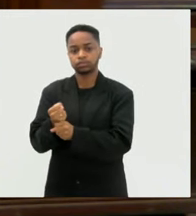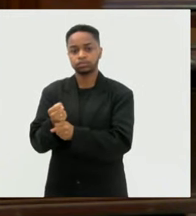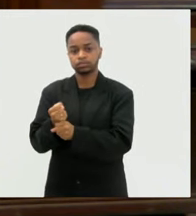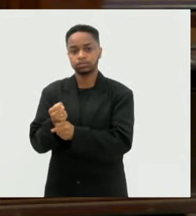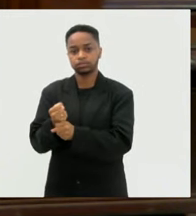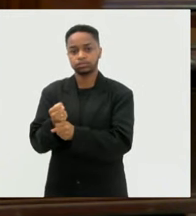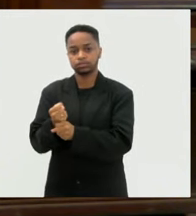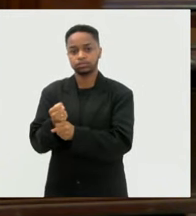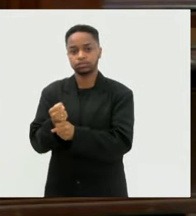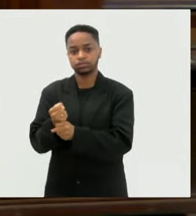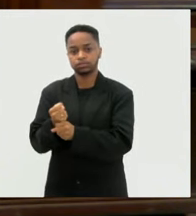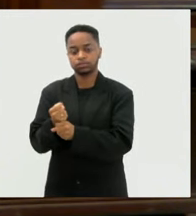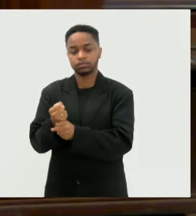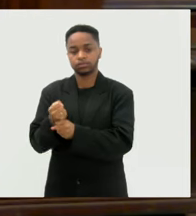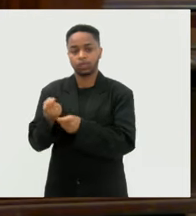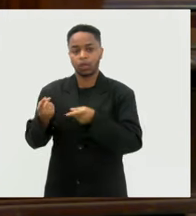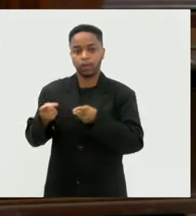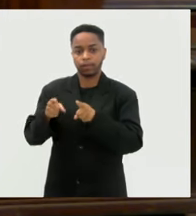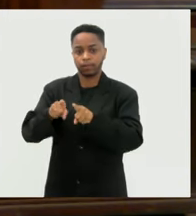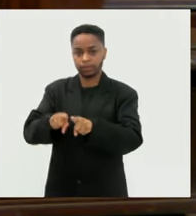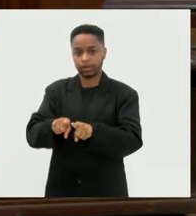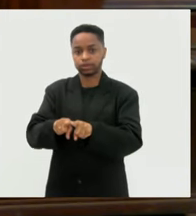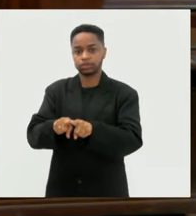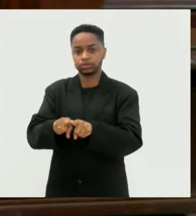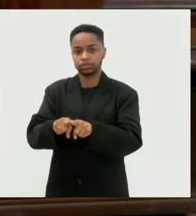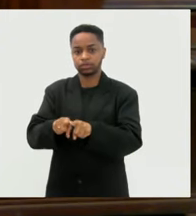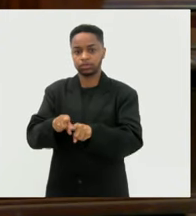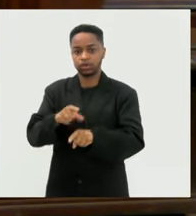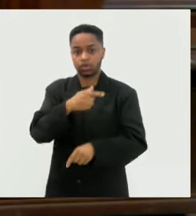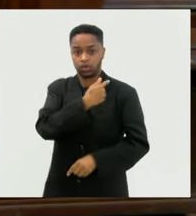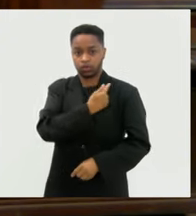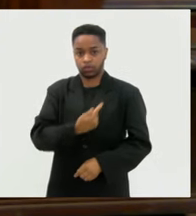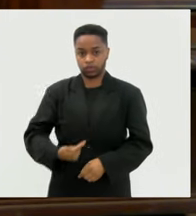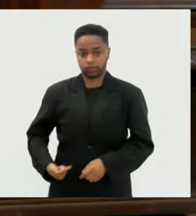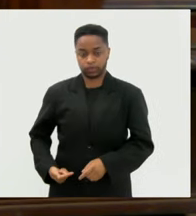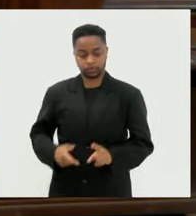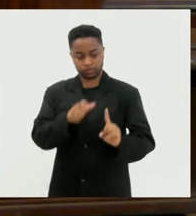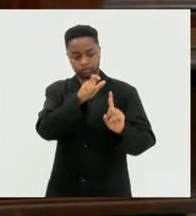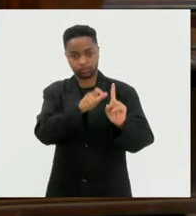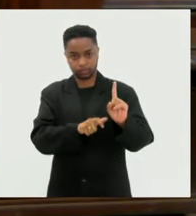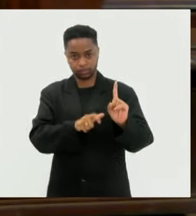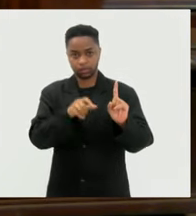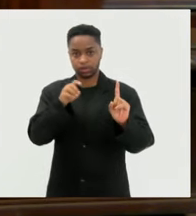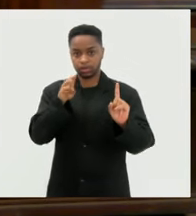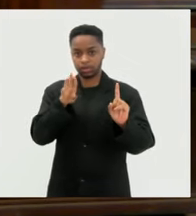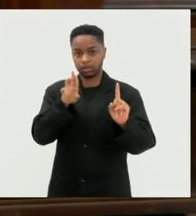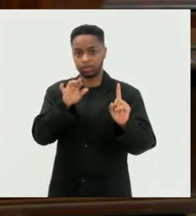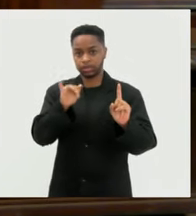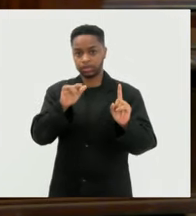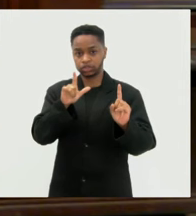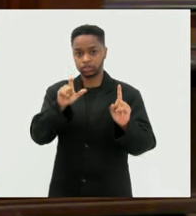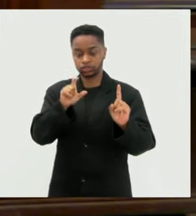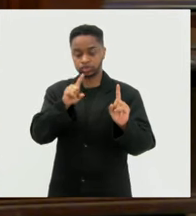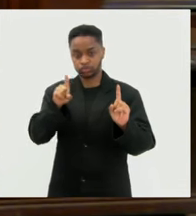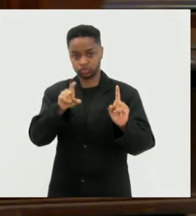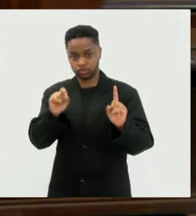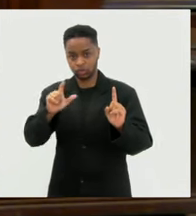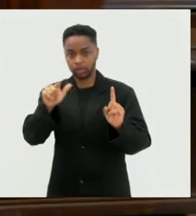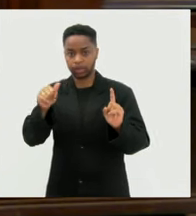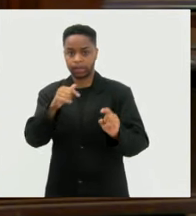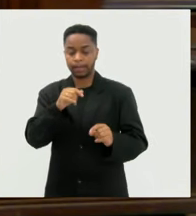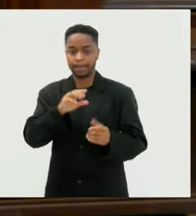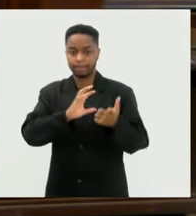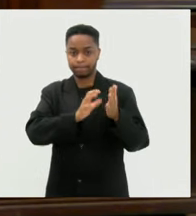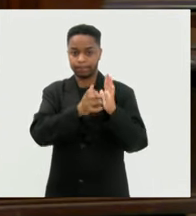numa parceria entre o governo de Leonel Brizola, do PDT, com o então prefeito